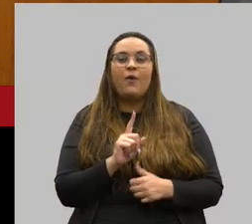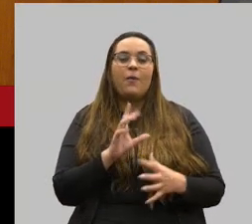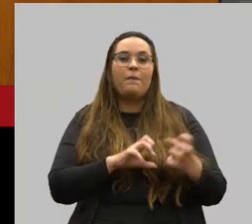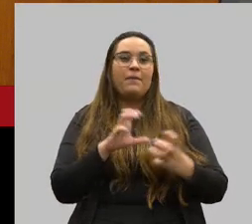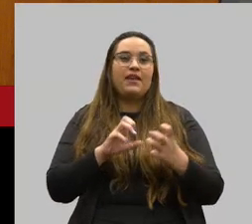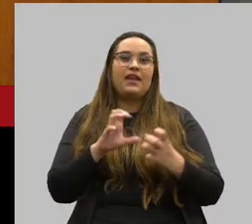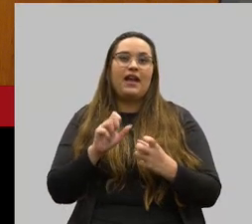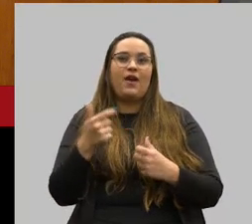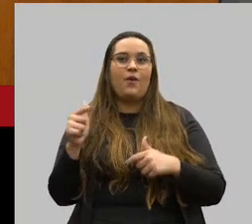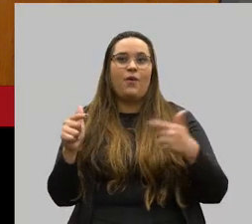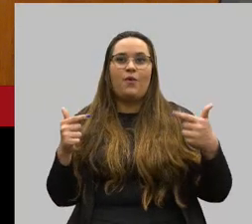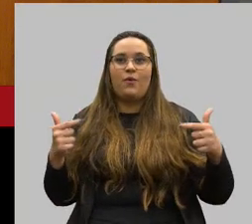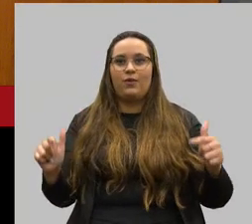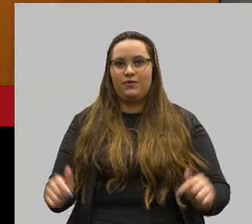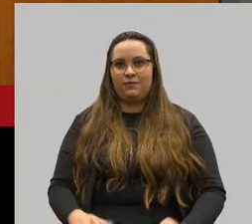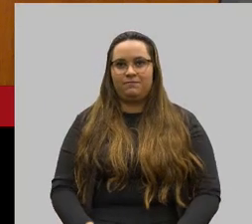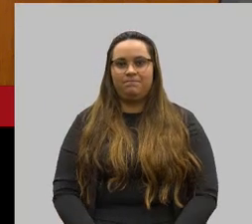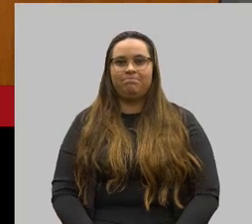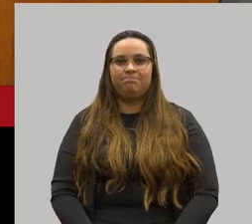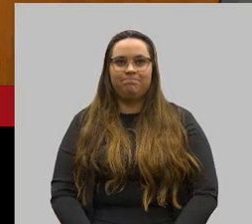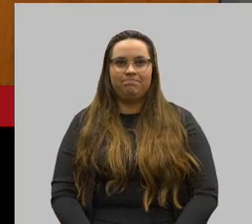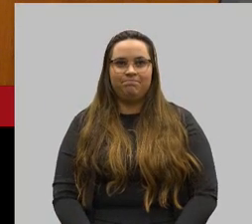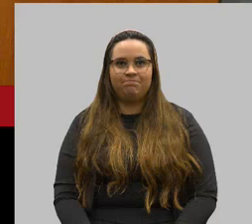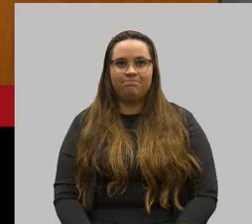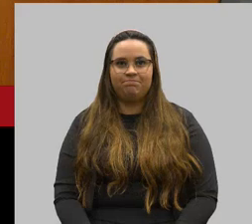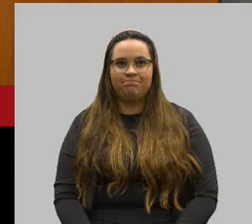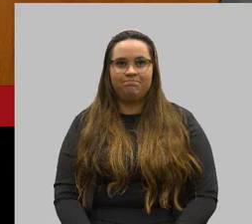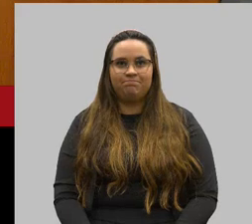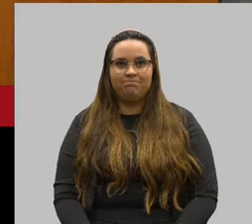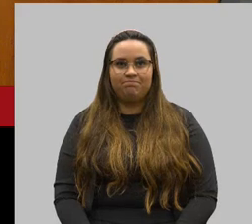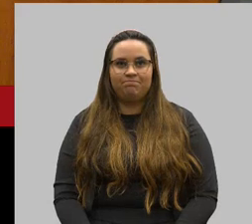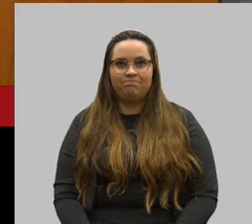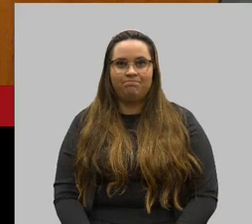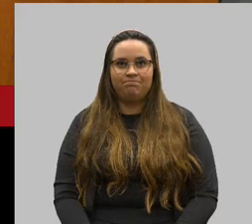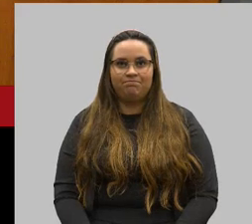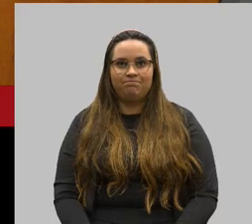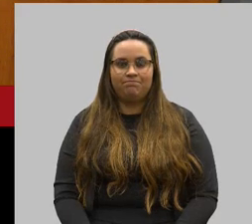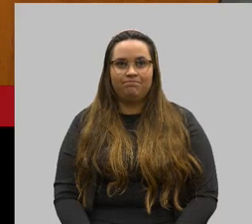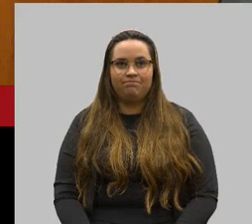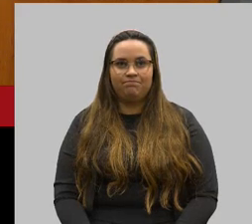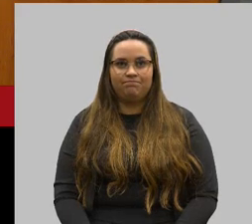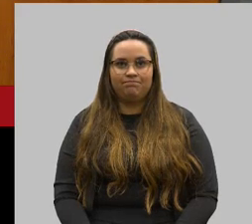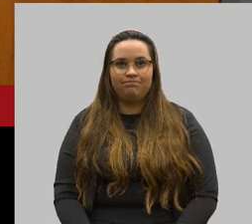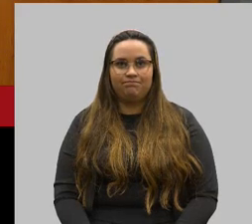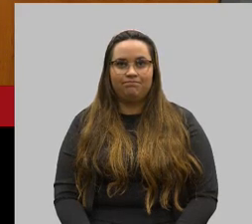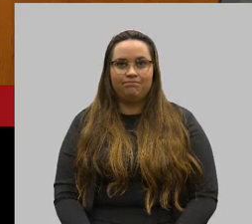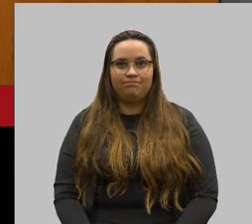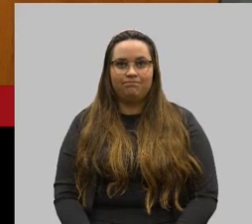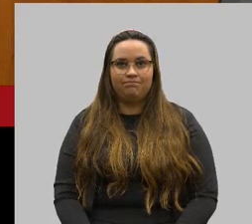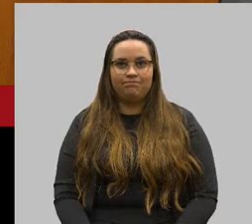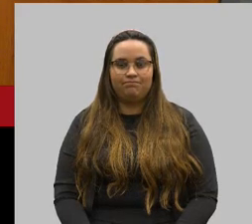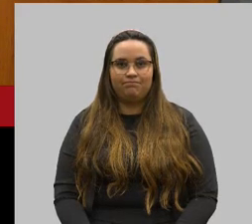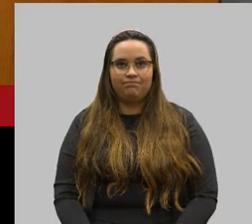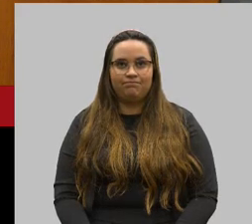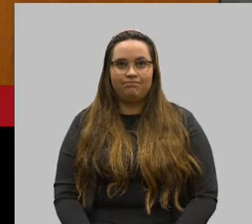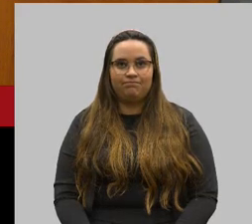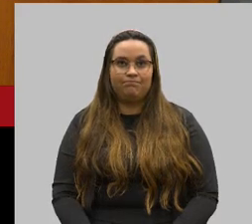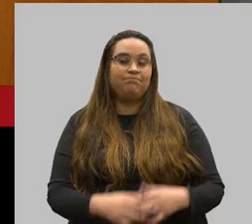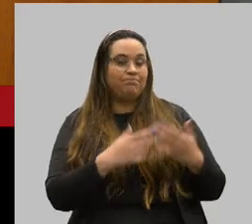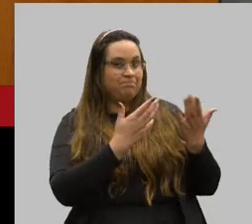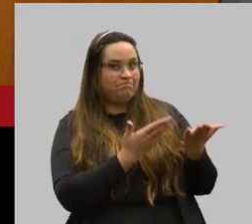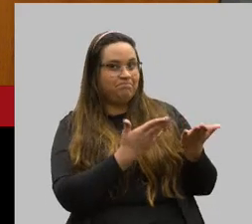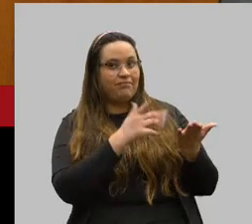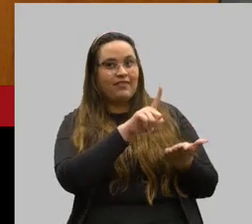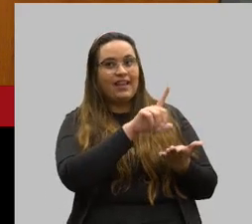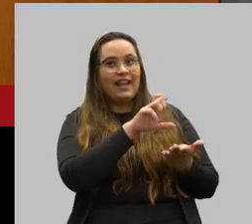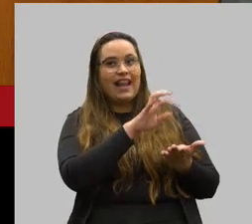diagnóstico poderia complementar Presidente minha resposta você vai dizer que você vai parar de brigar com diagnóstico Dra Letícia senhora tem a